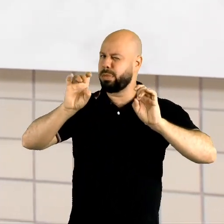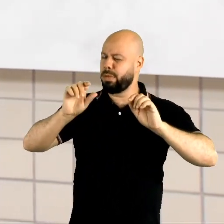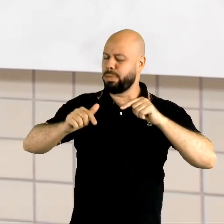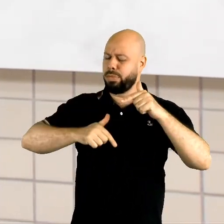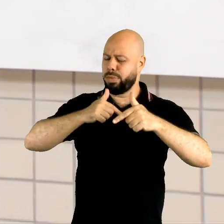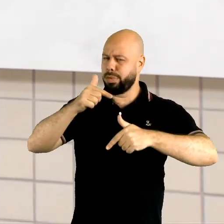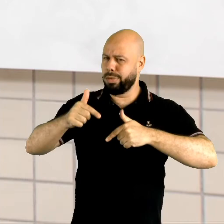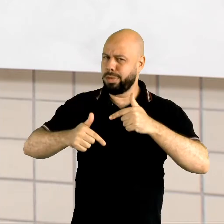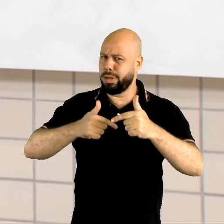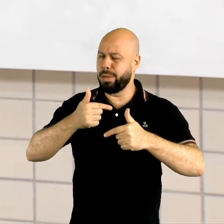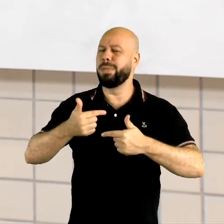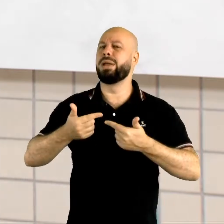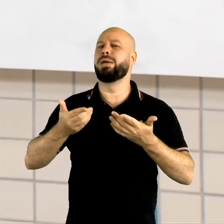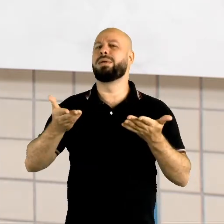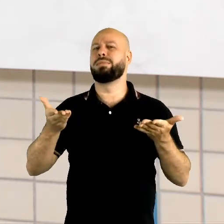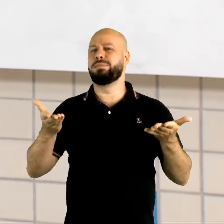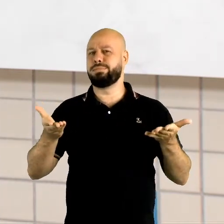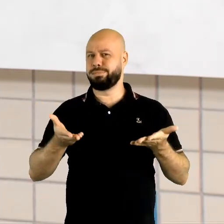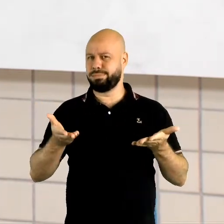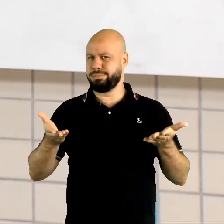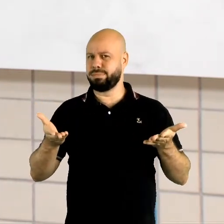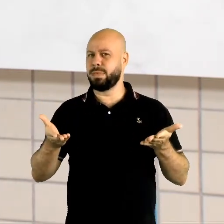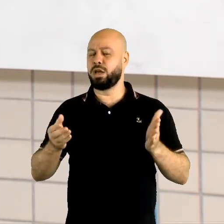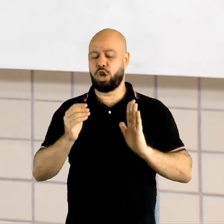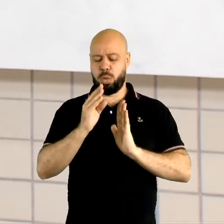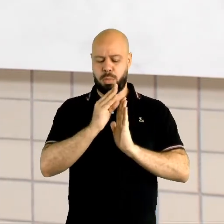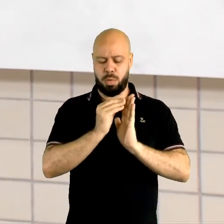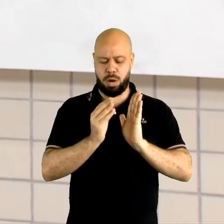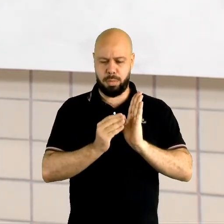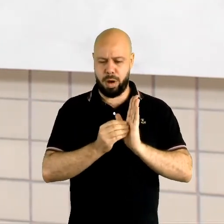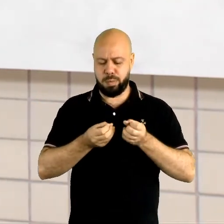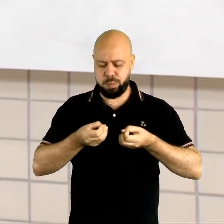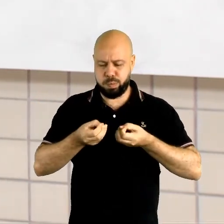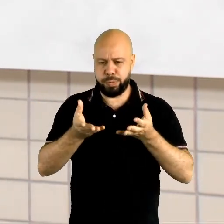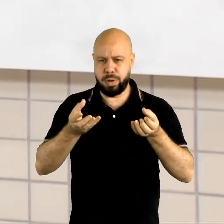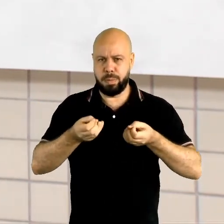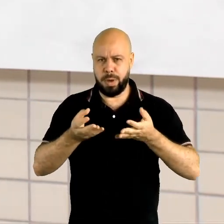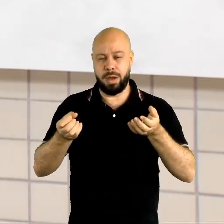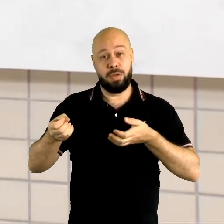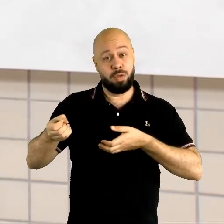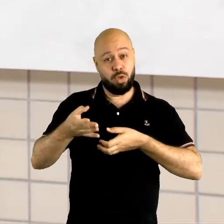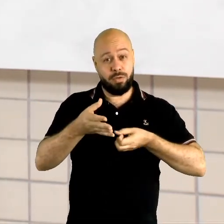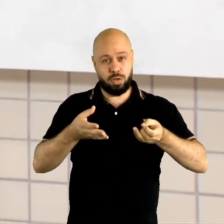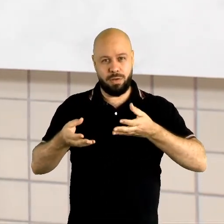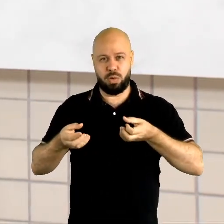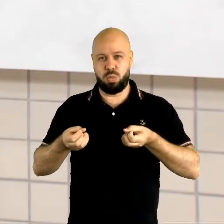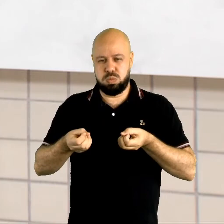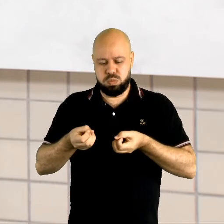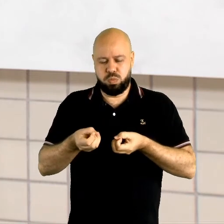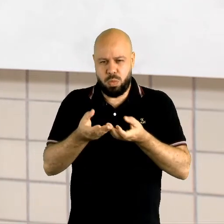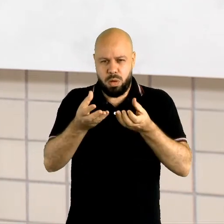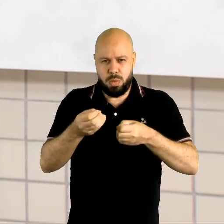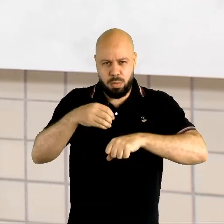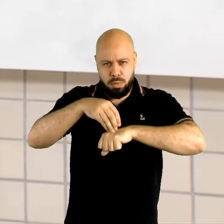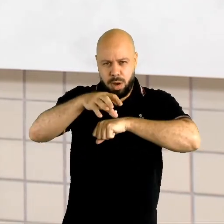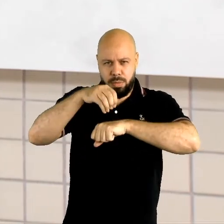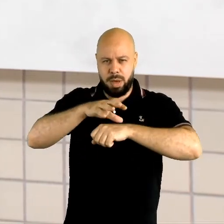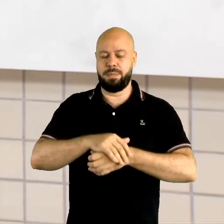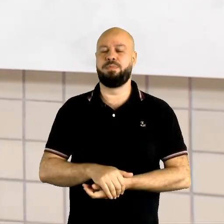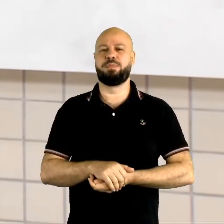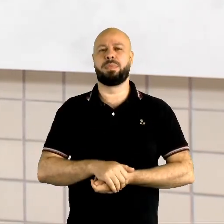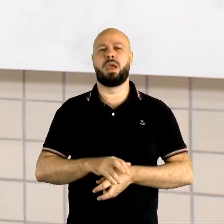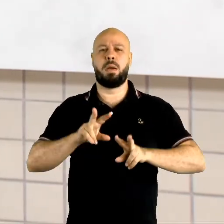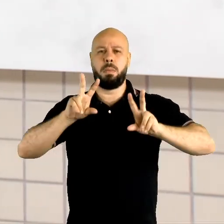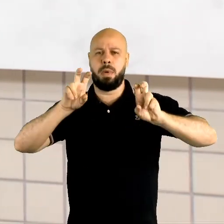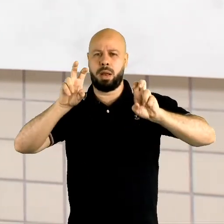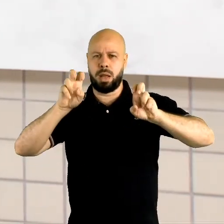estar passando todos os conteúdos e as novidades para vocês, certo? Todos os nossos assuntos, os